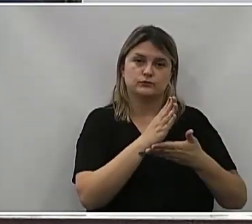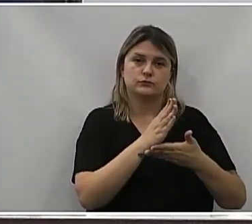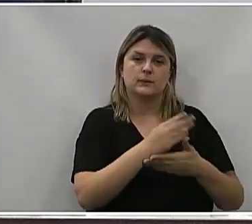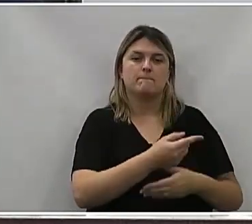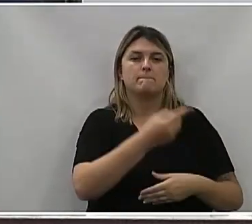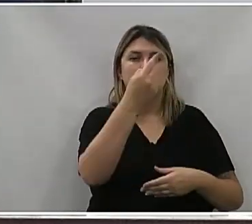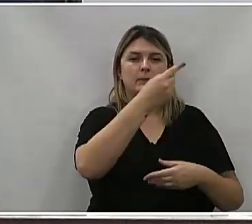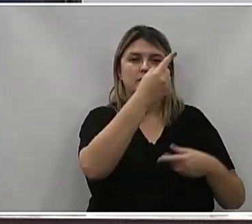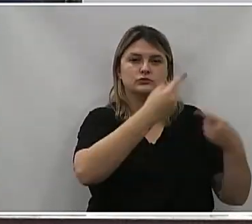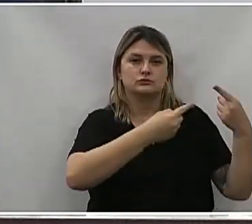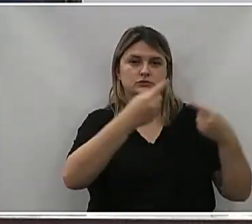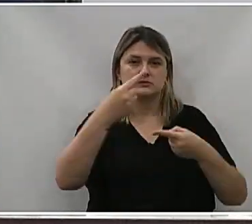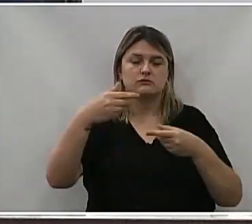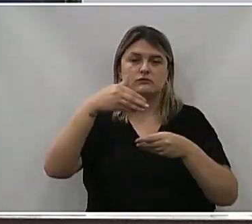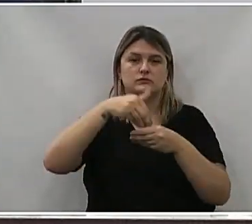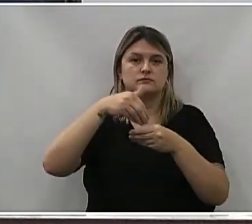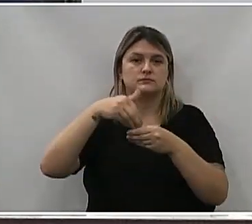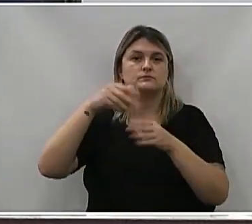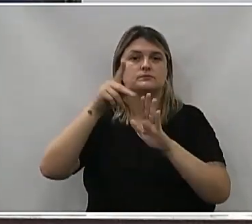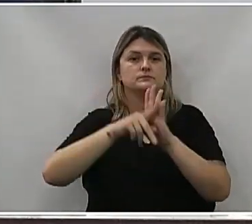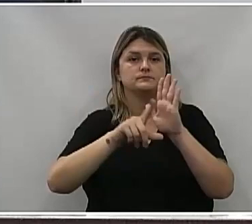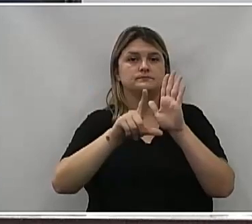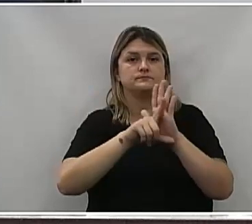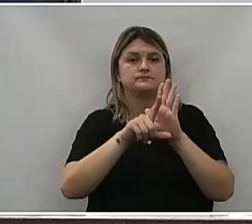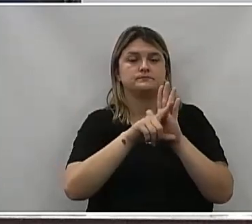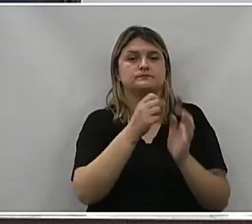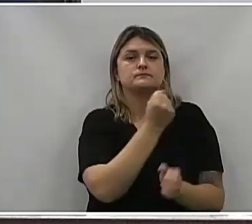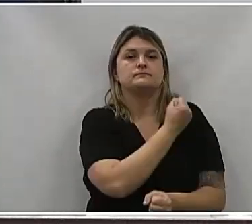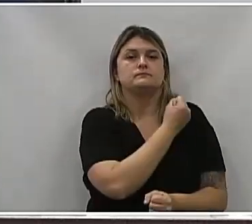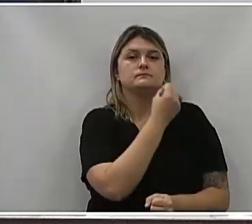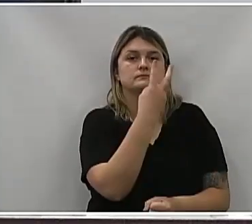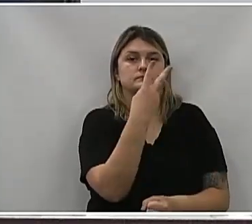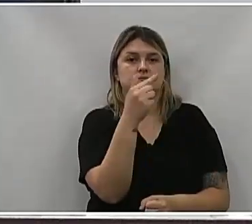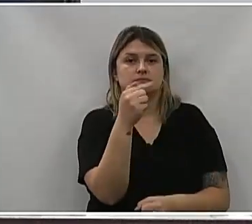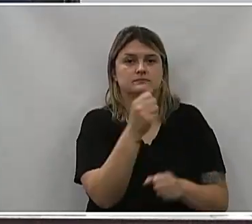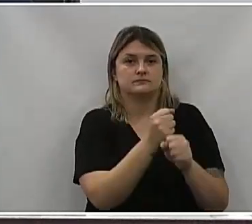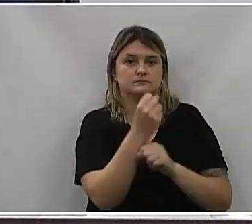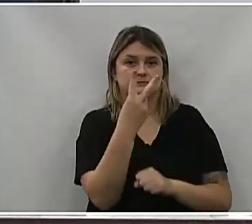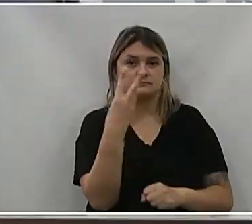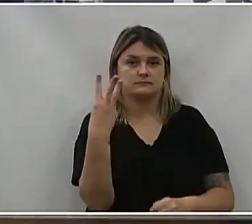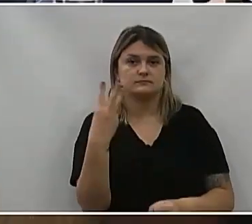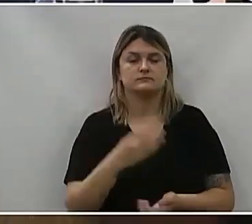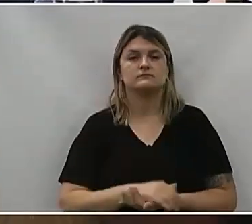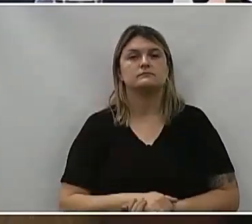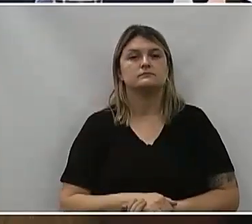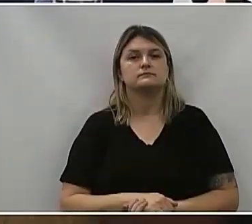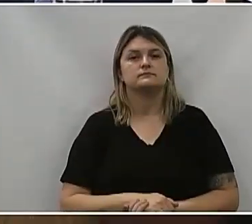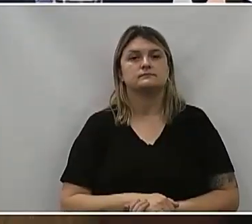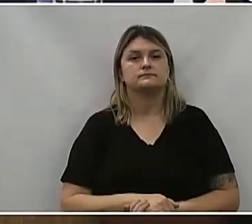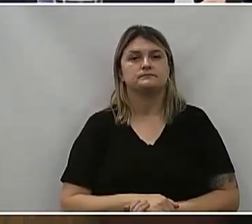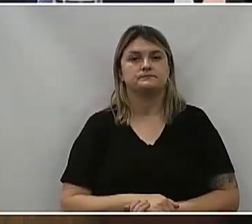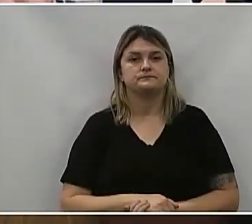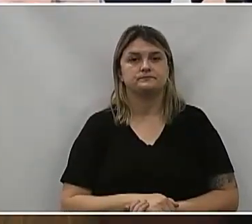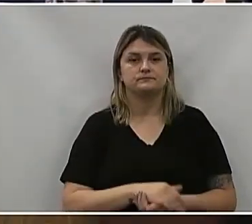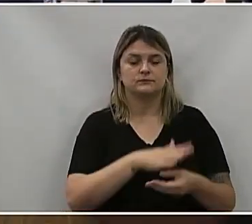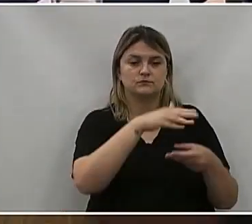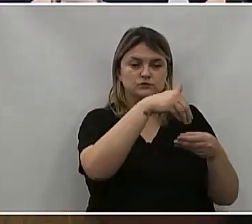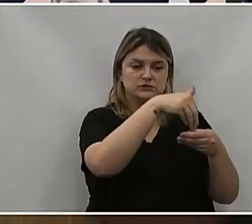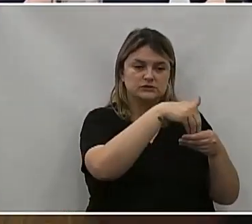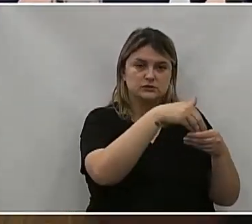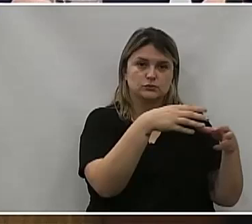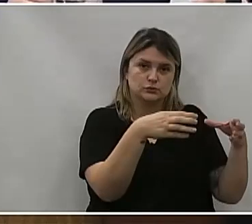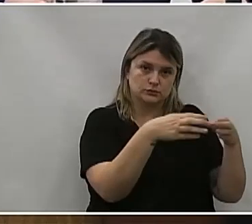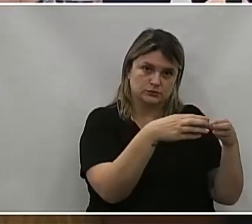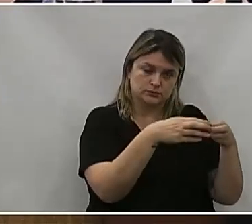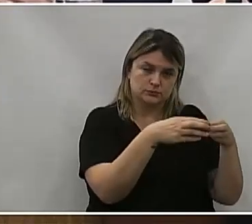em primeira discussão e votação do projeto de lei ordinário de número 27 de 2023. Votação do parecer fundamentado da Comissão